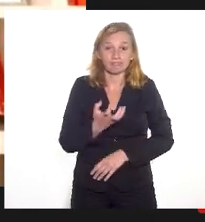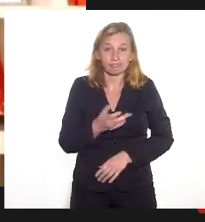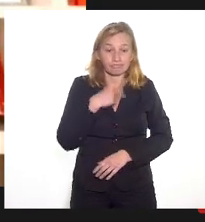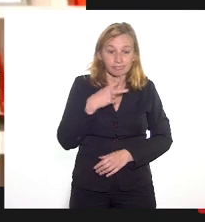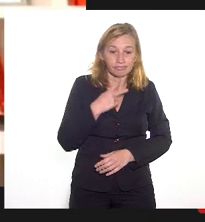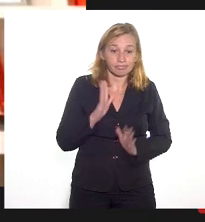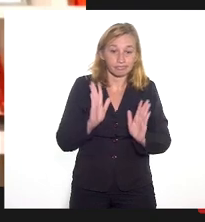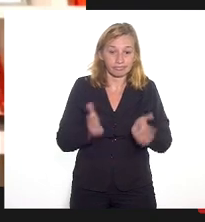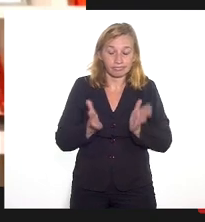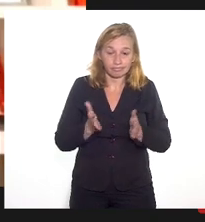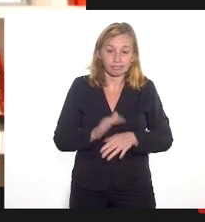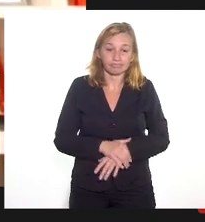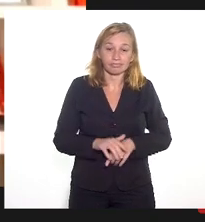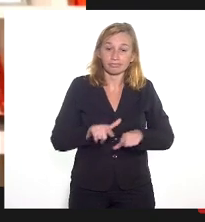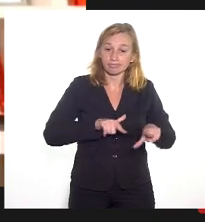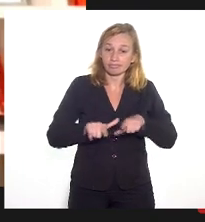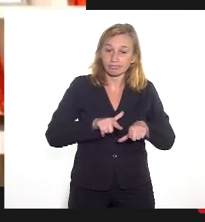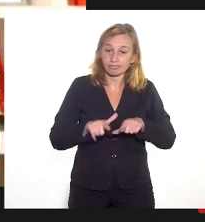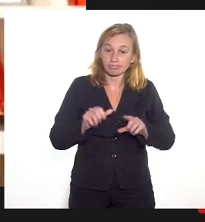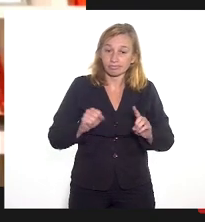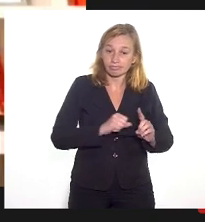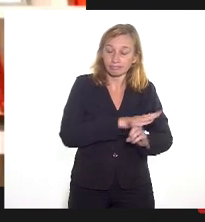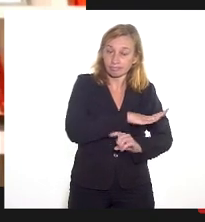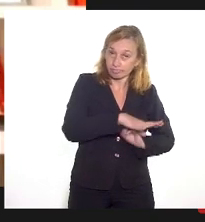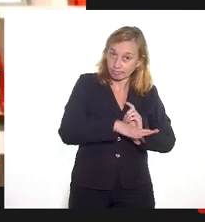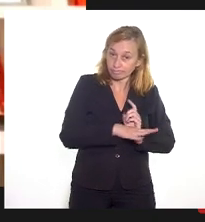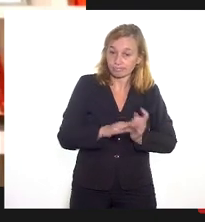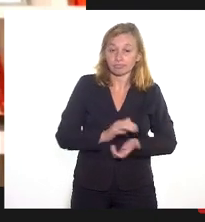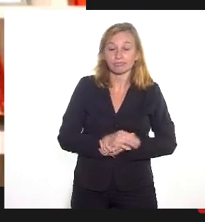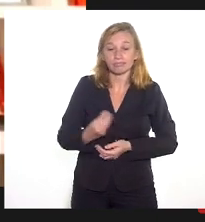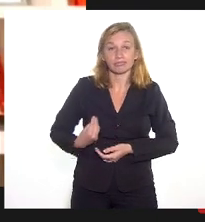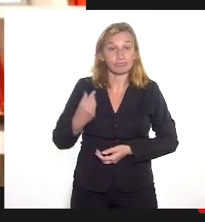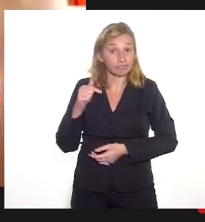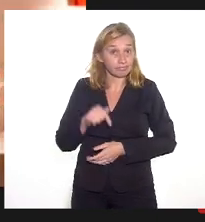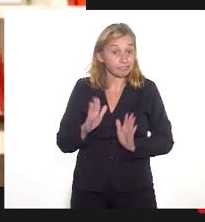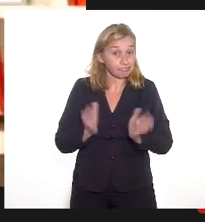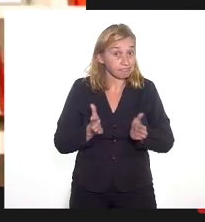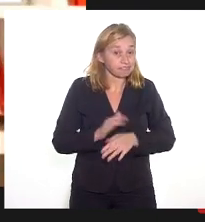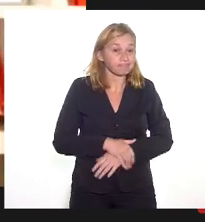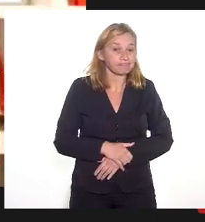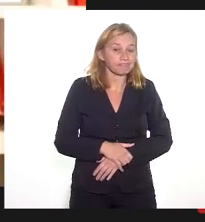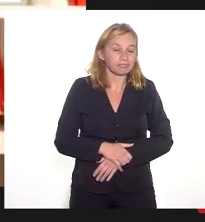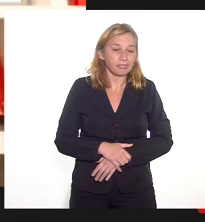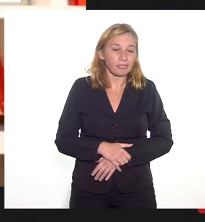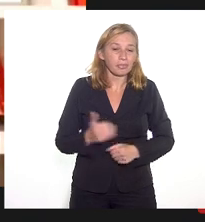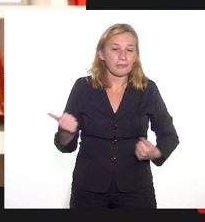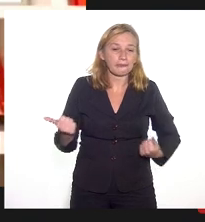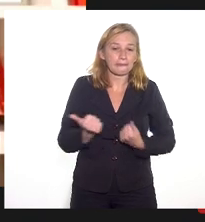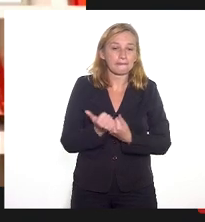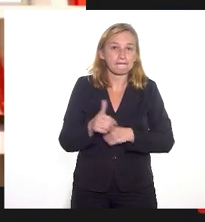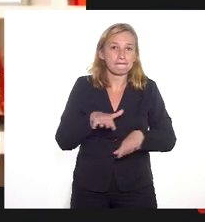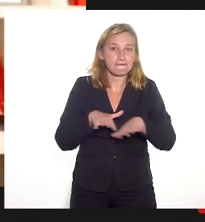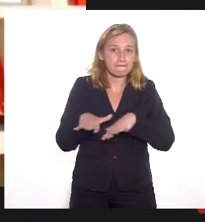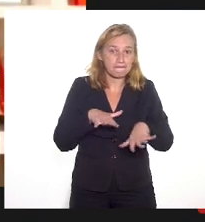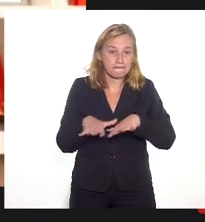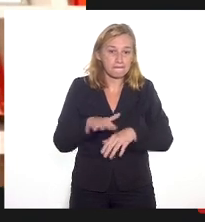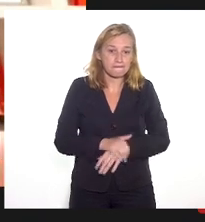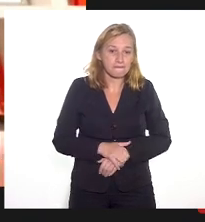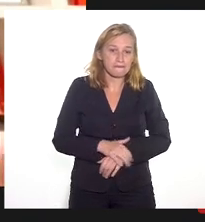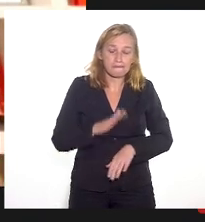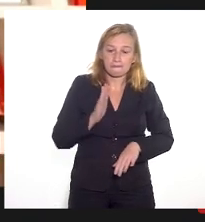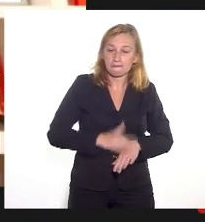que a nossa tarefa da sociedade civil que está aqui hoje, que apoia esse movimento, trazer